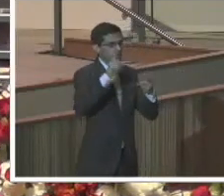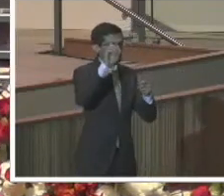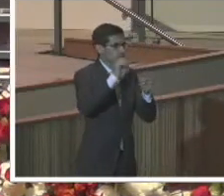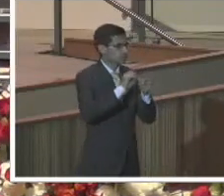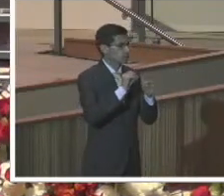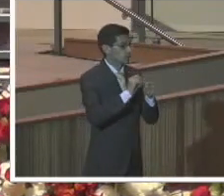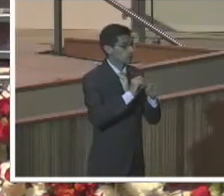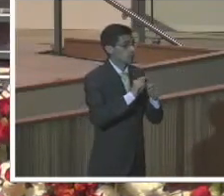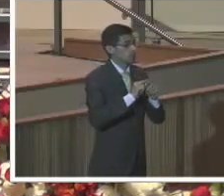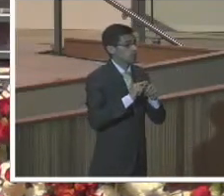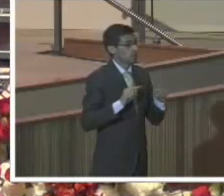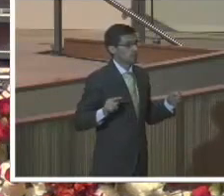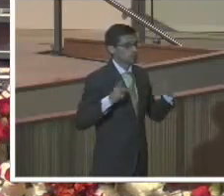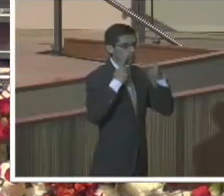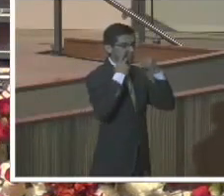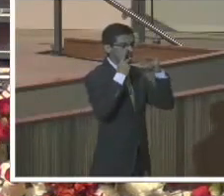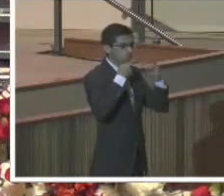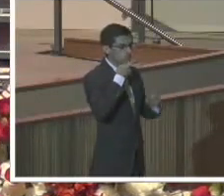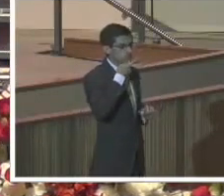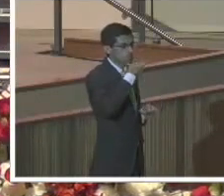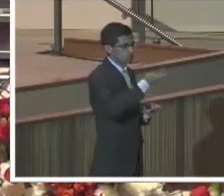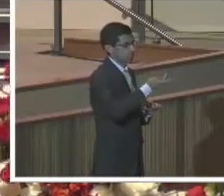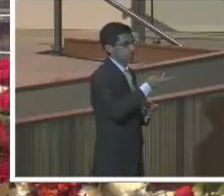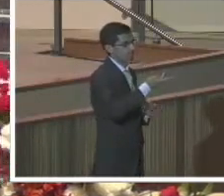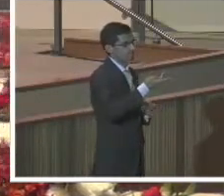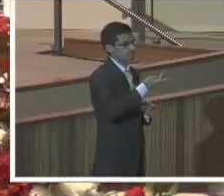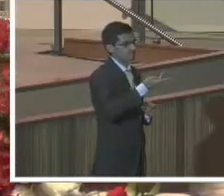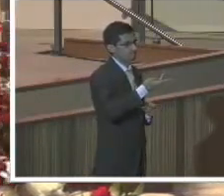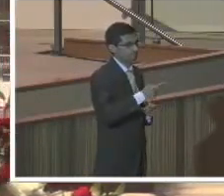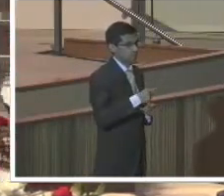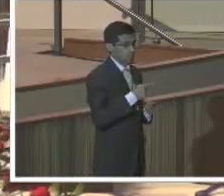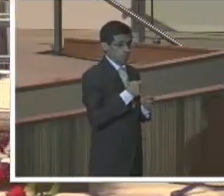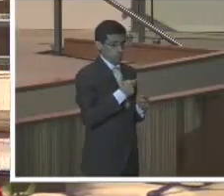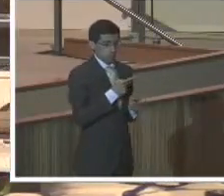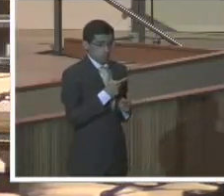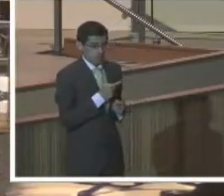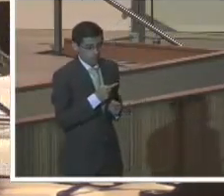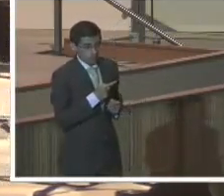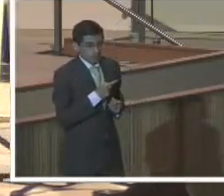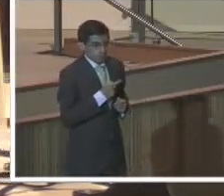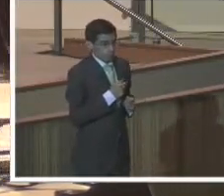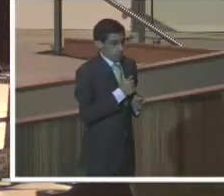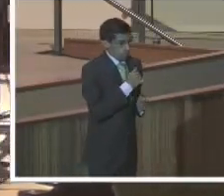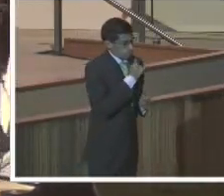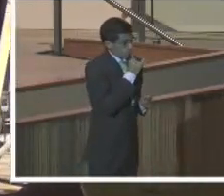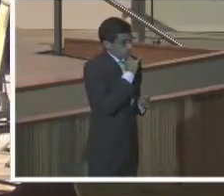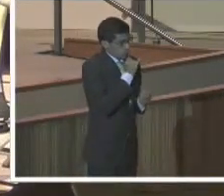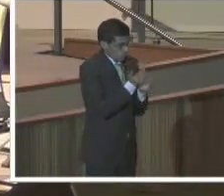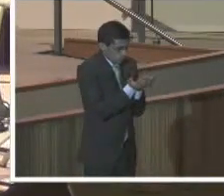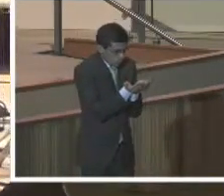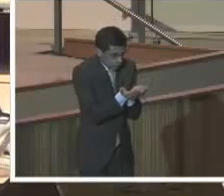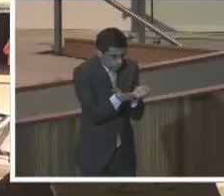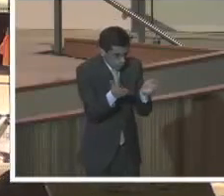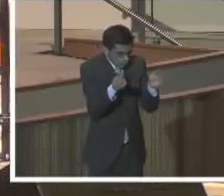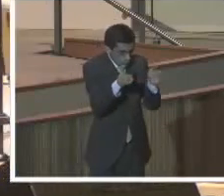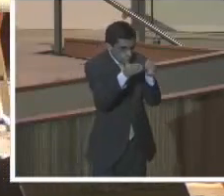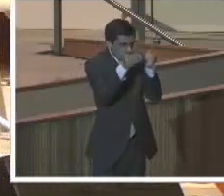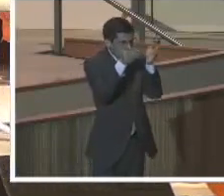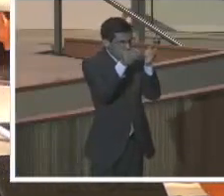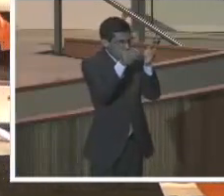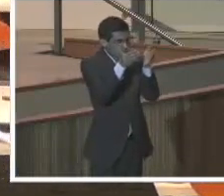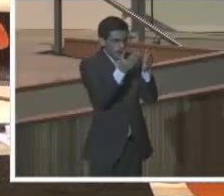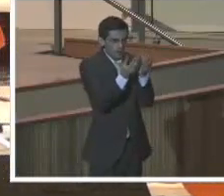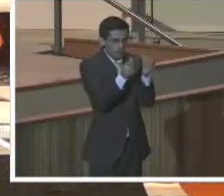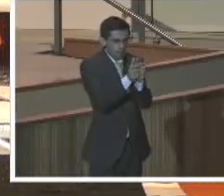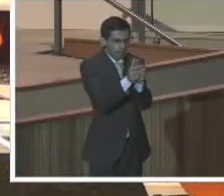ele fez um parênteses e disse assim: o vaso que é grande demais demora